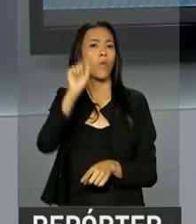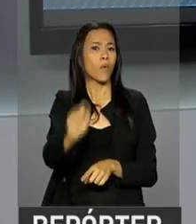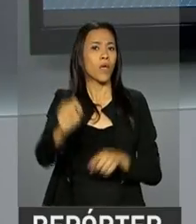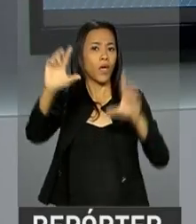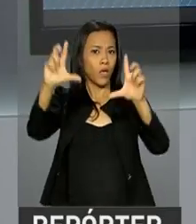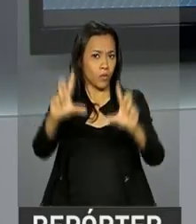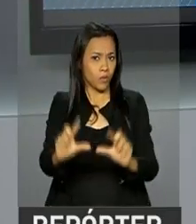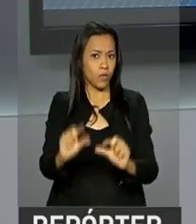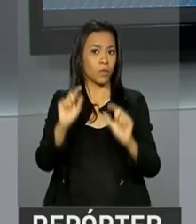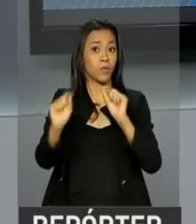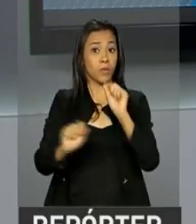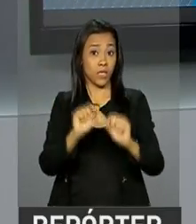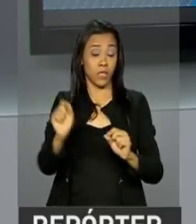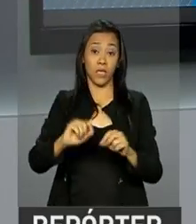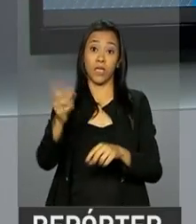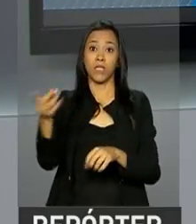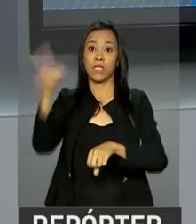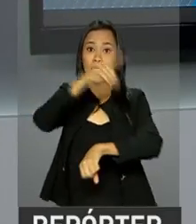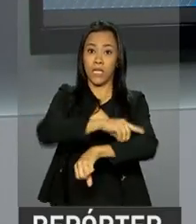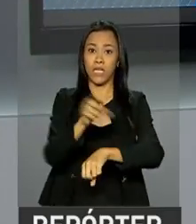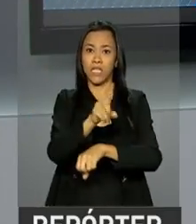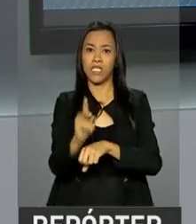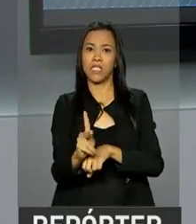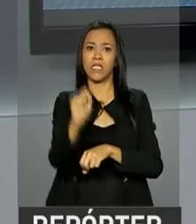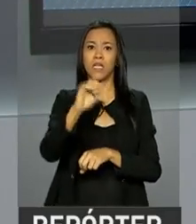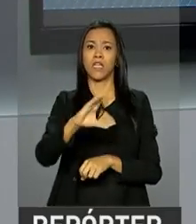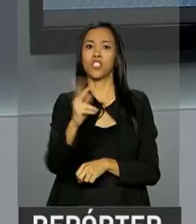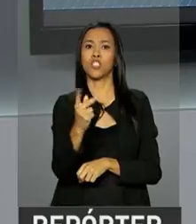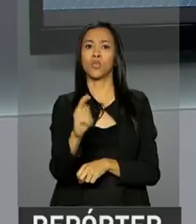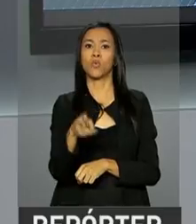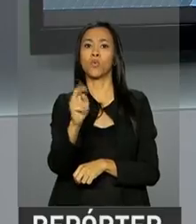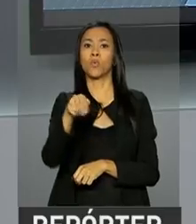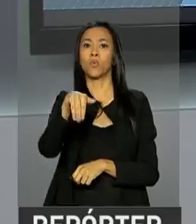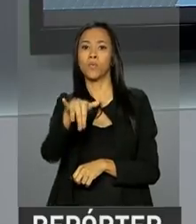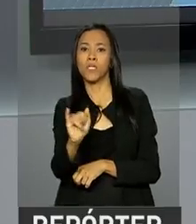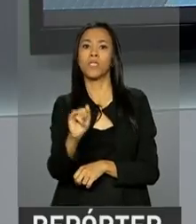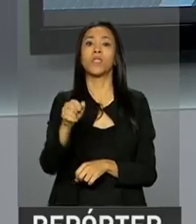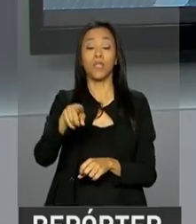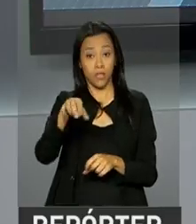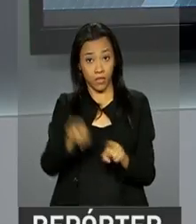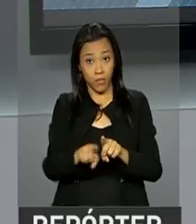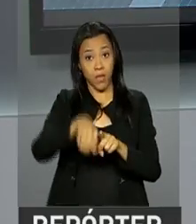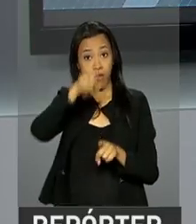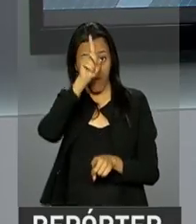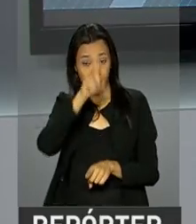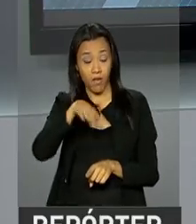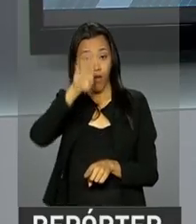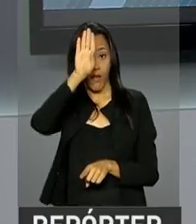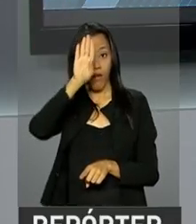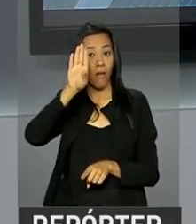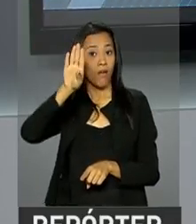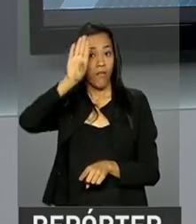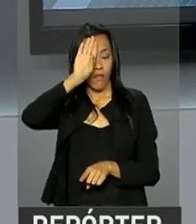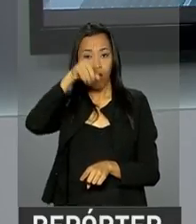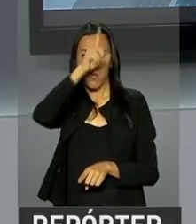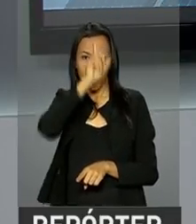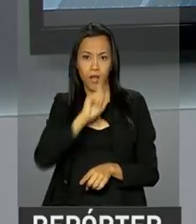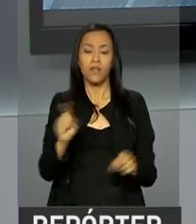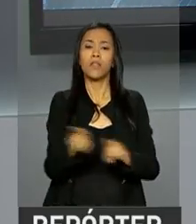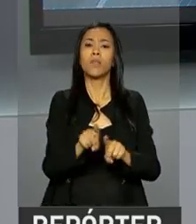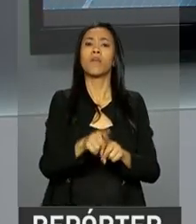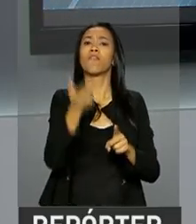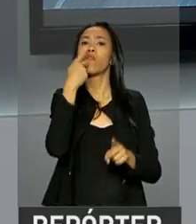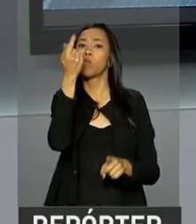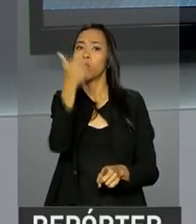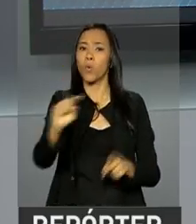redução dos casos de dengue vica chico cunha e febre amarela pensado também sobre a renegociação da dívida de agricultores